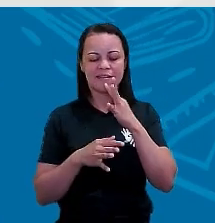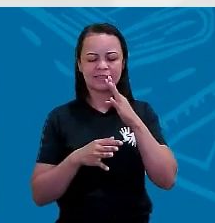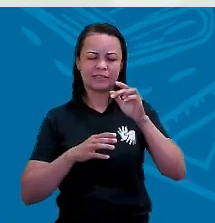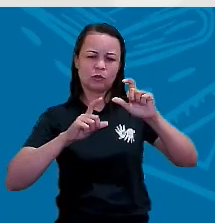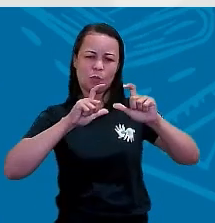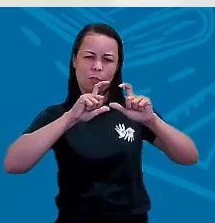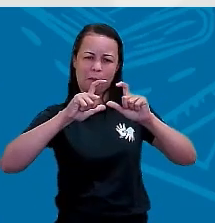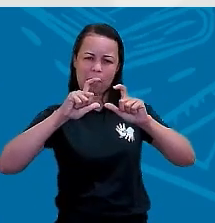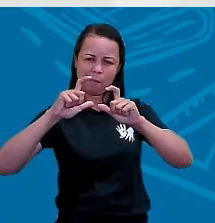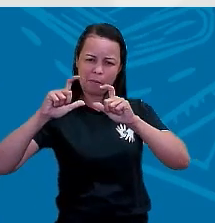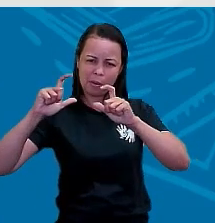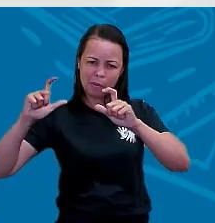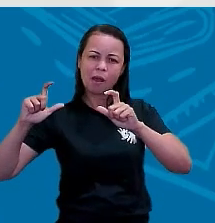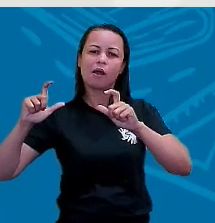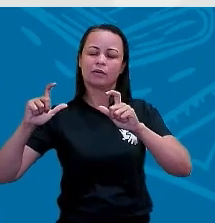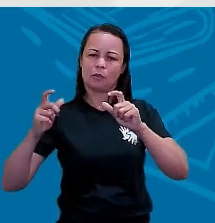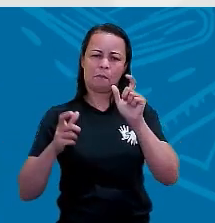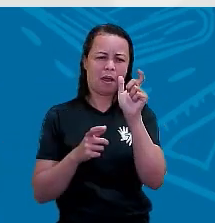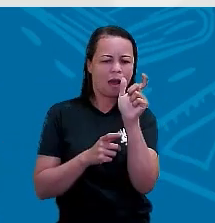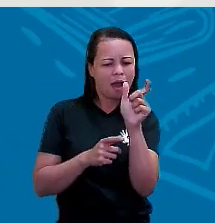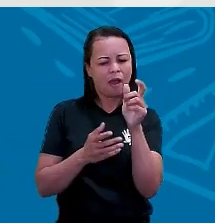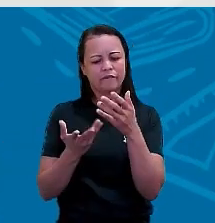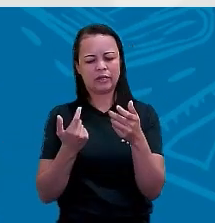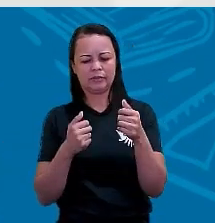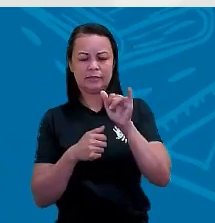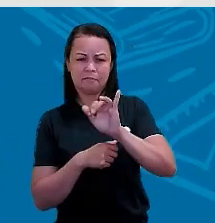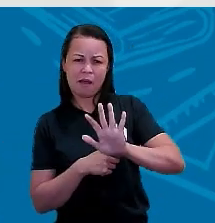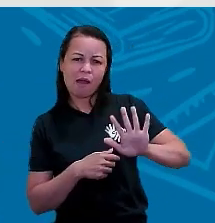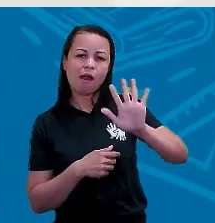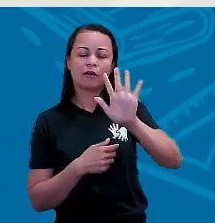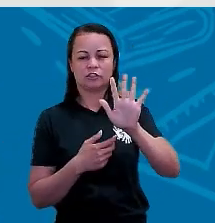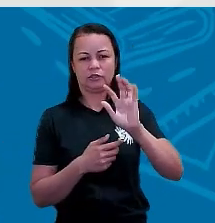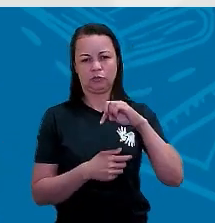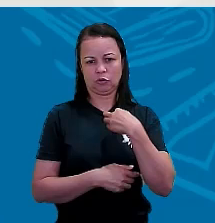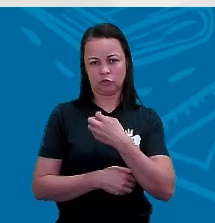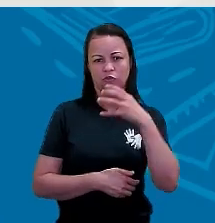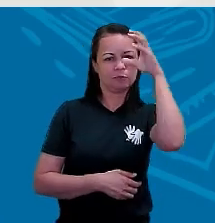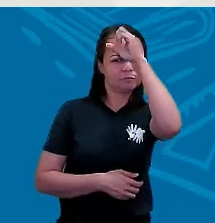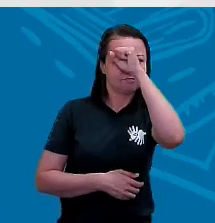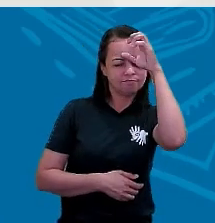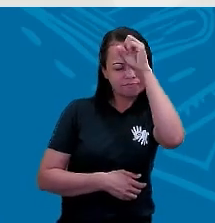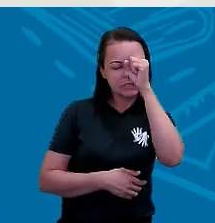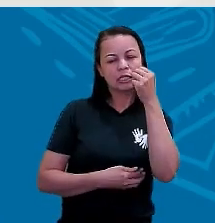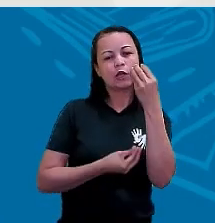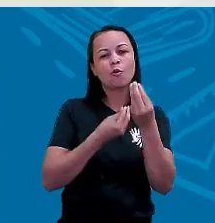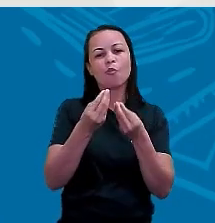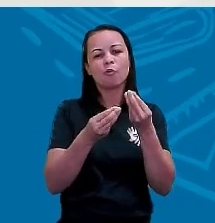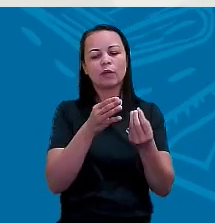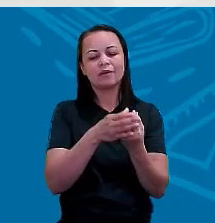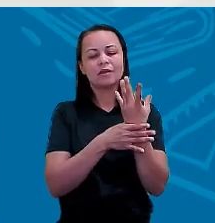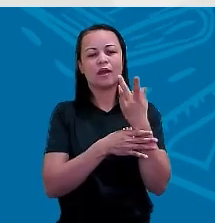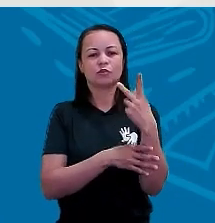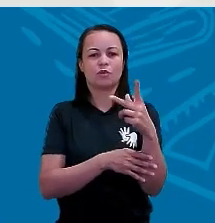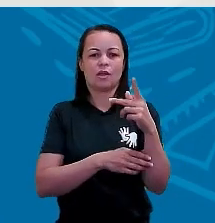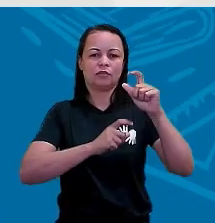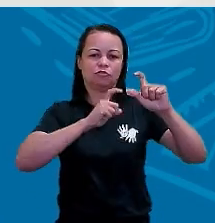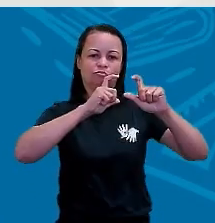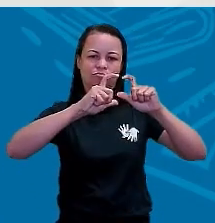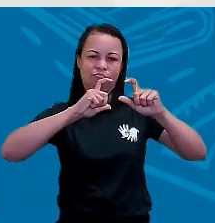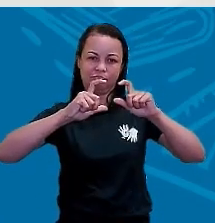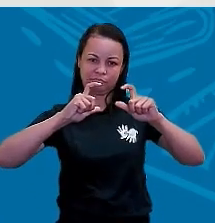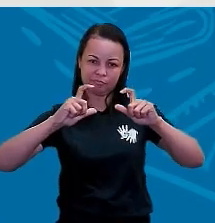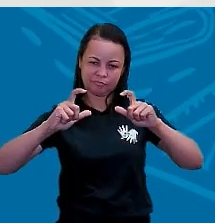com palavras, com imagens. Então a gente vai aprender como é construída essas tirinhas. Então vamos